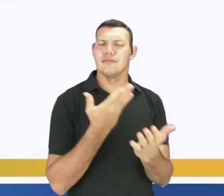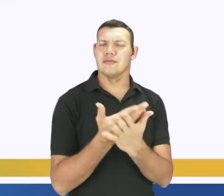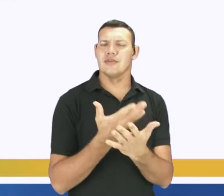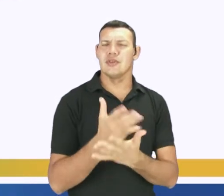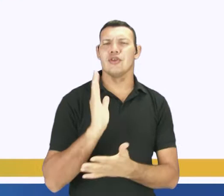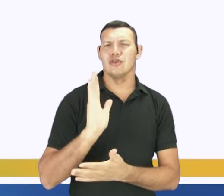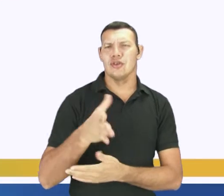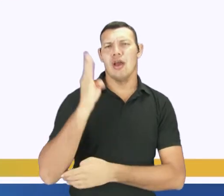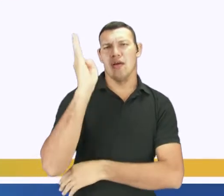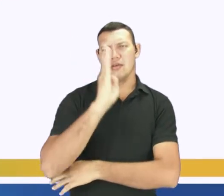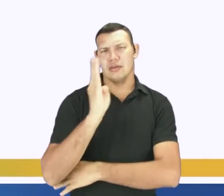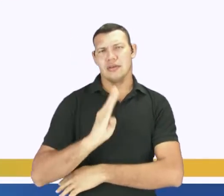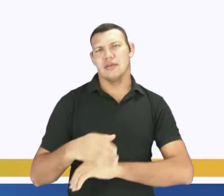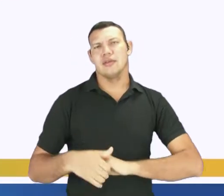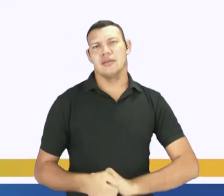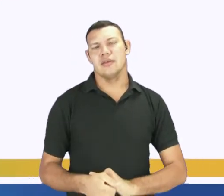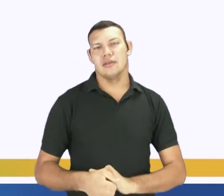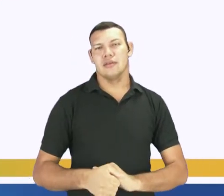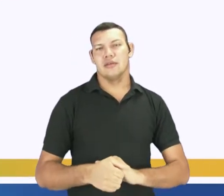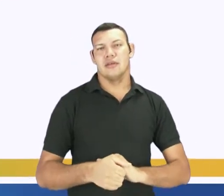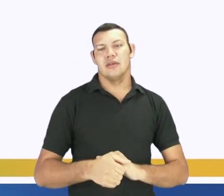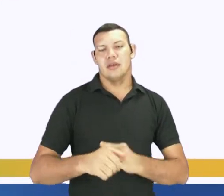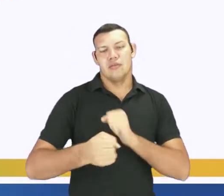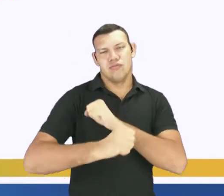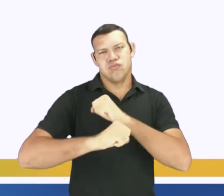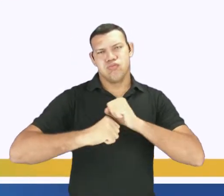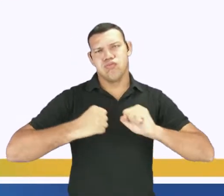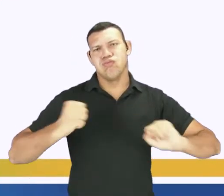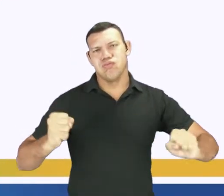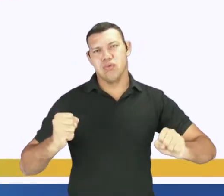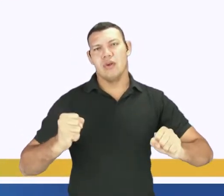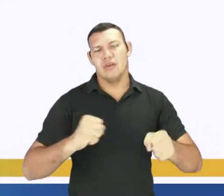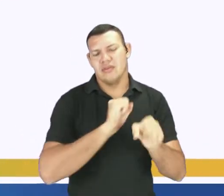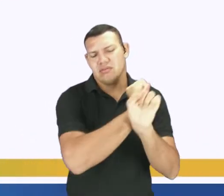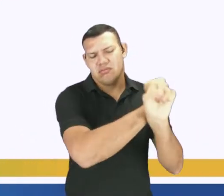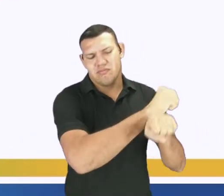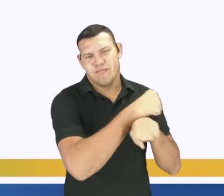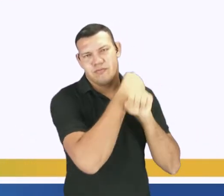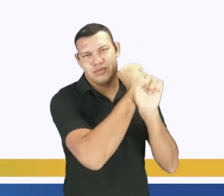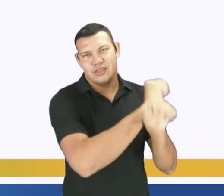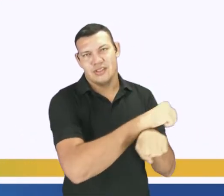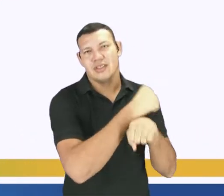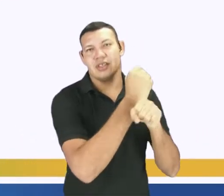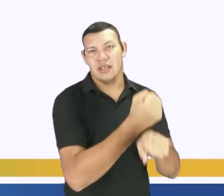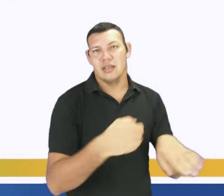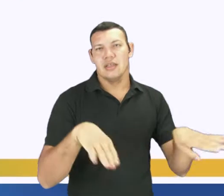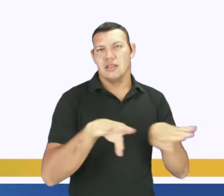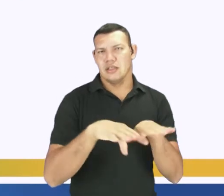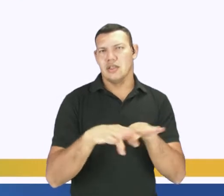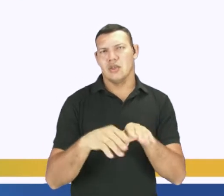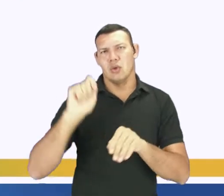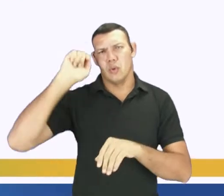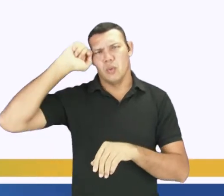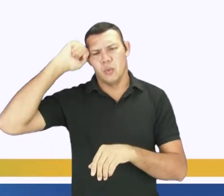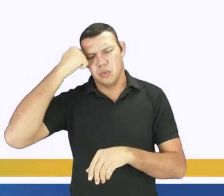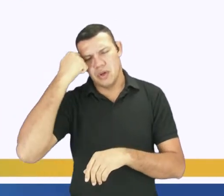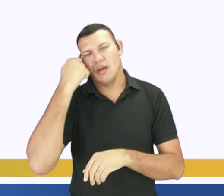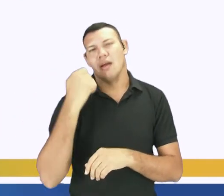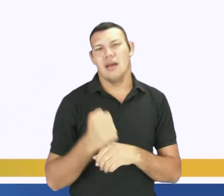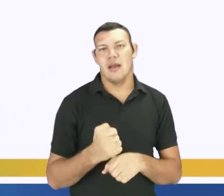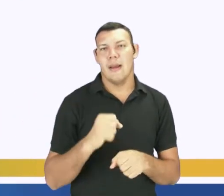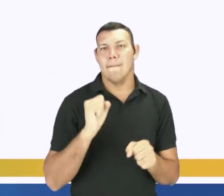desse Brasil que cresceu com a mão de obra escrava, né? Que trouxe muitos africanos para cá, que produziu muito